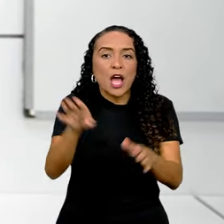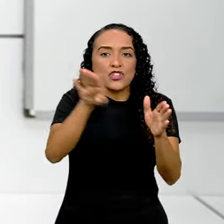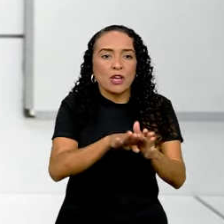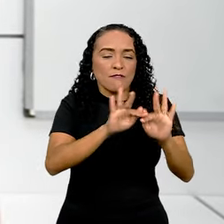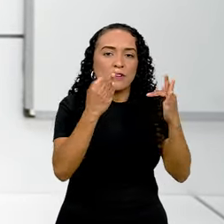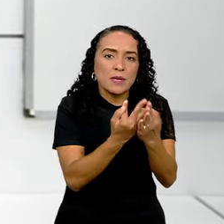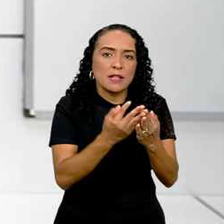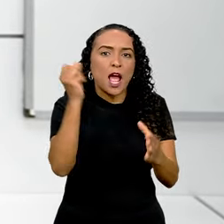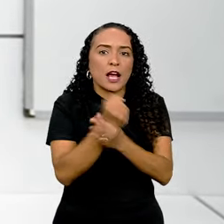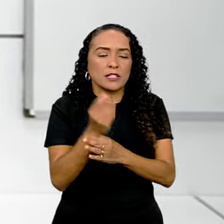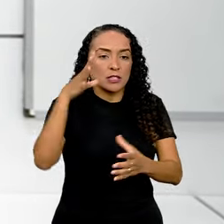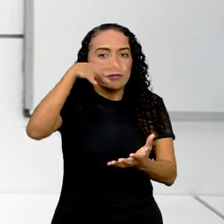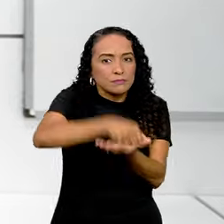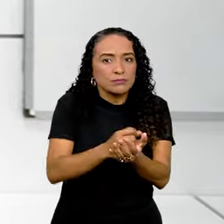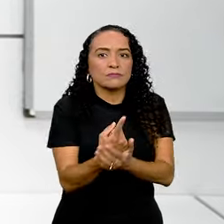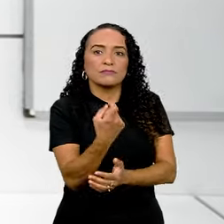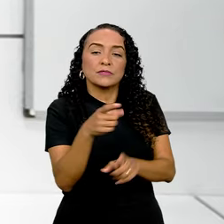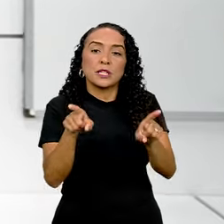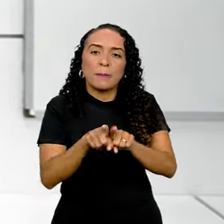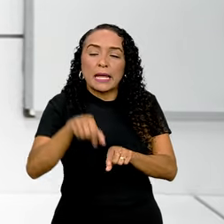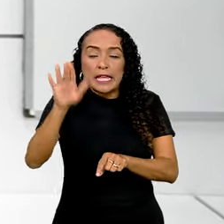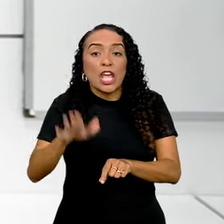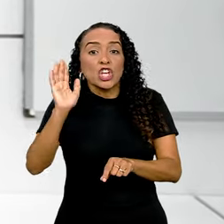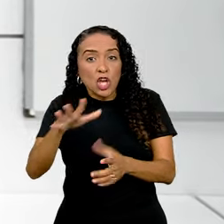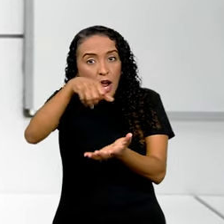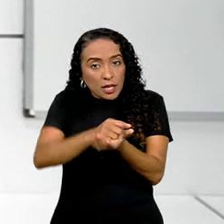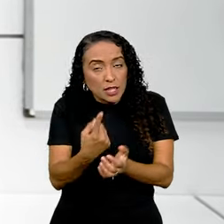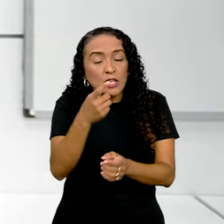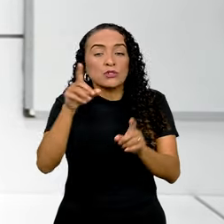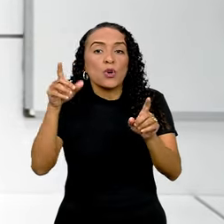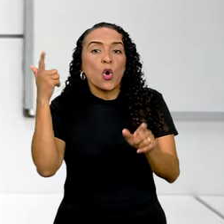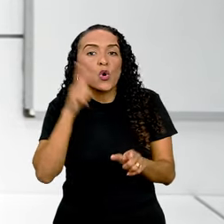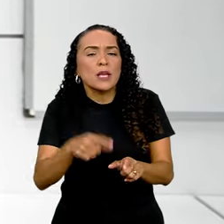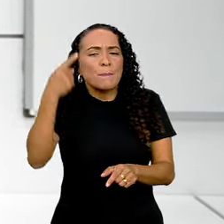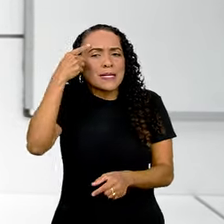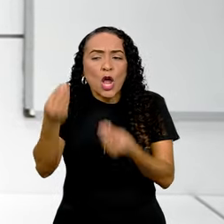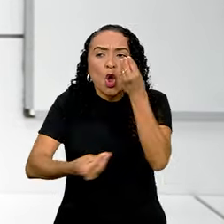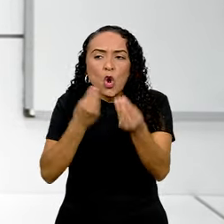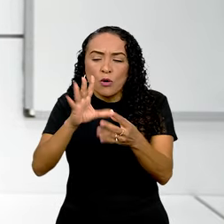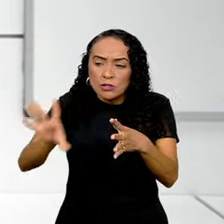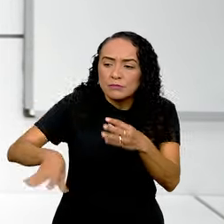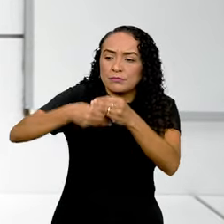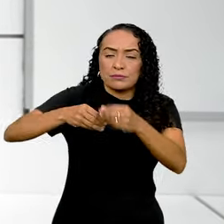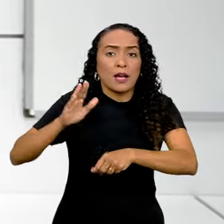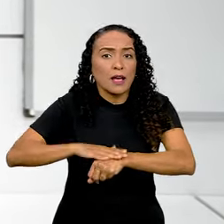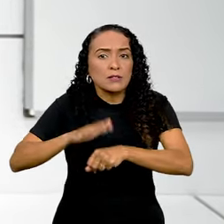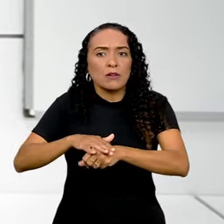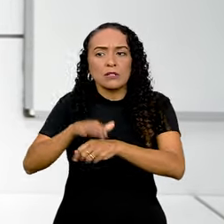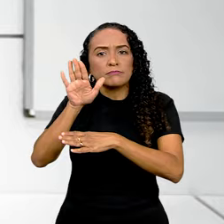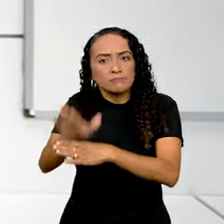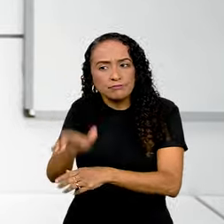nessas famílias garantir a inclusão no cadastro único e também quem tá já no cadastro único a gente consegue pensar em como integrar